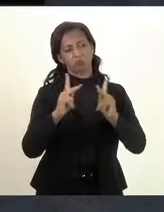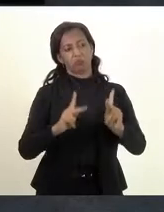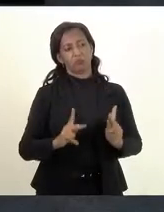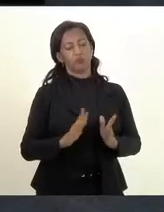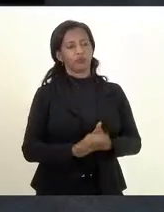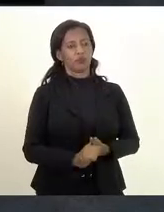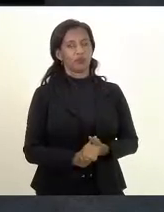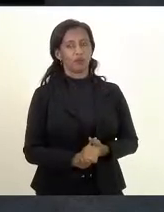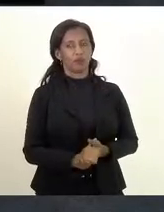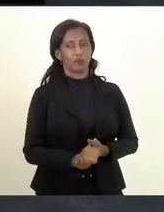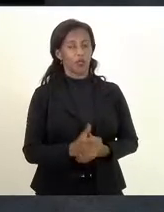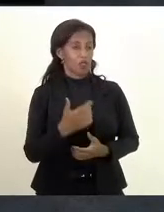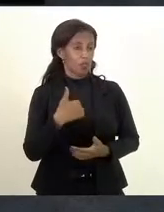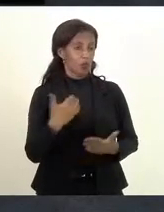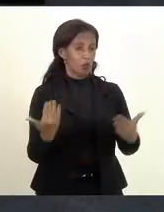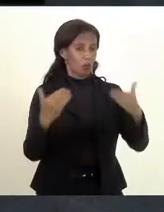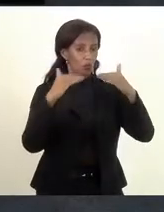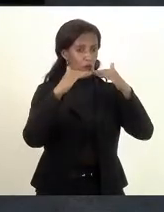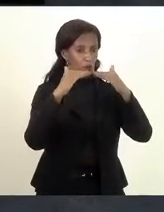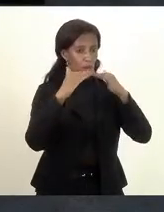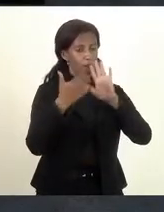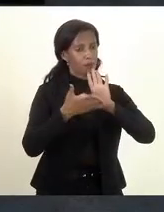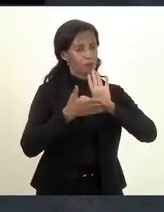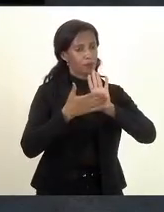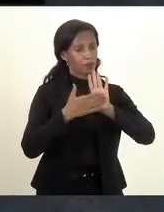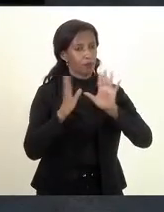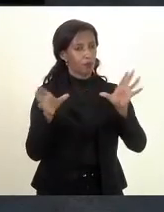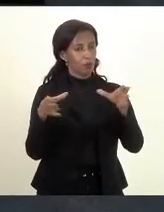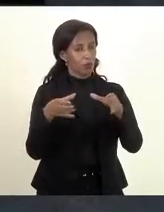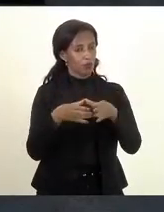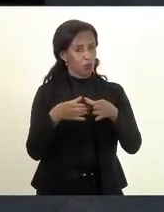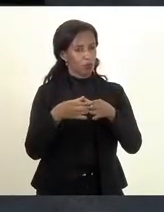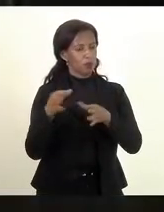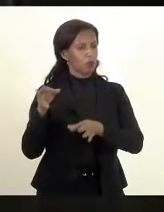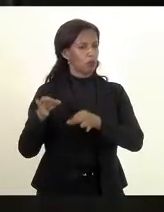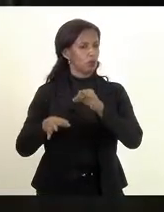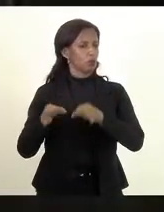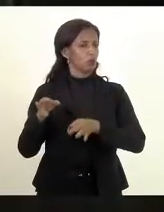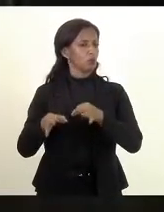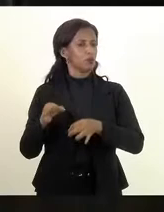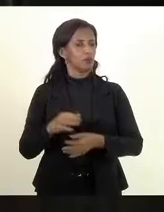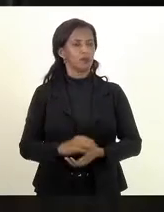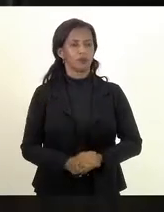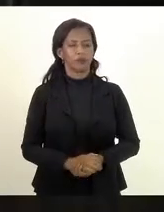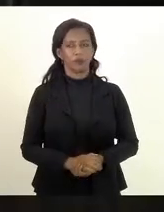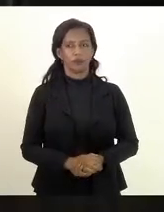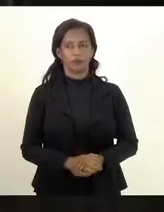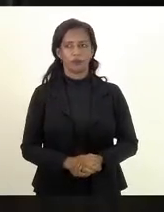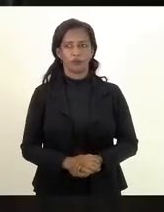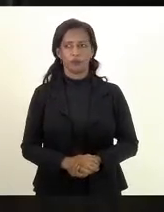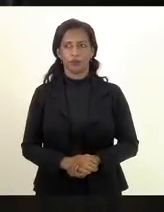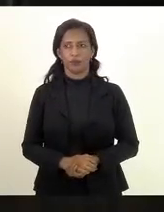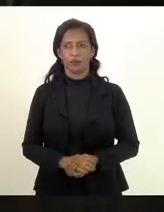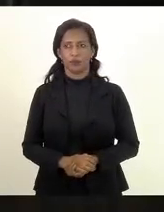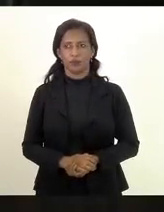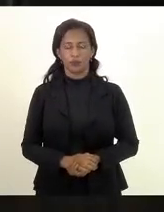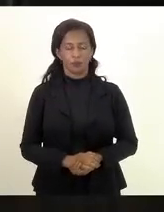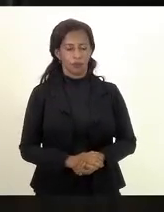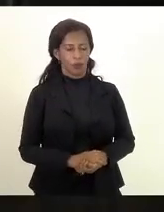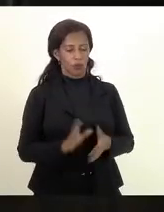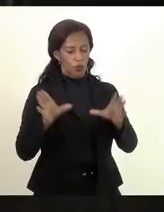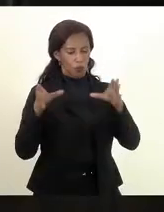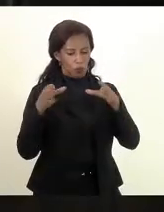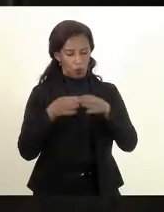Então, no mérito, acompanho o parecer da Comissão de Constituição e Justiça. Pela Comissão de Tributação,